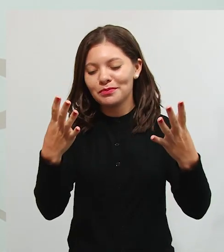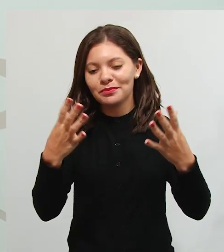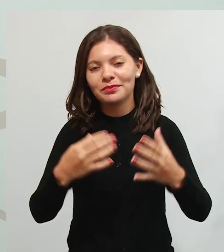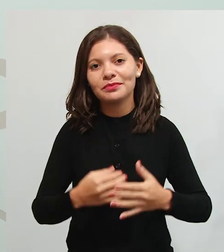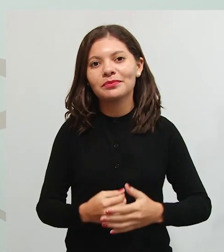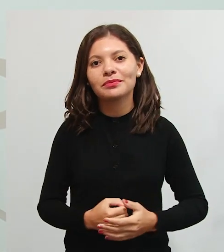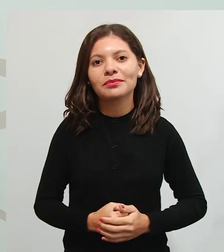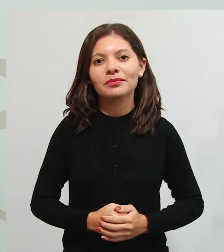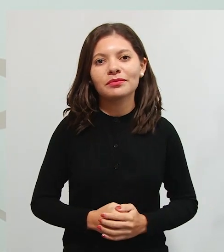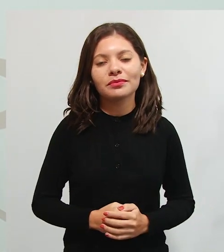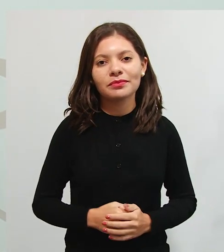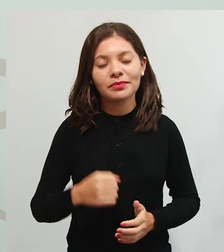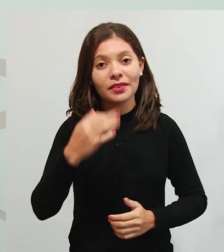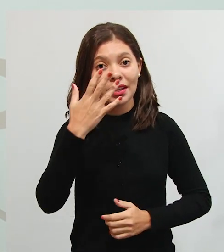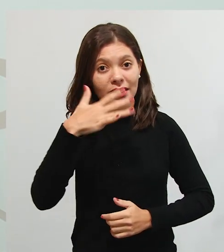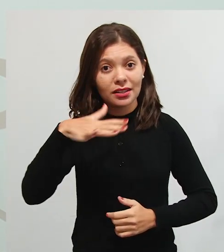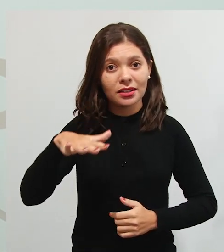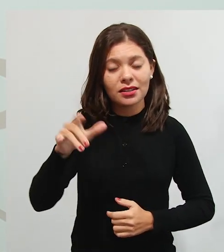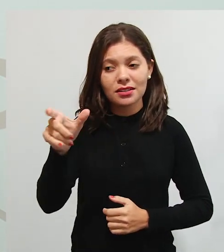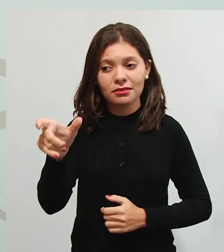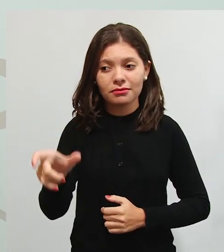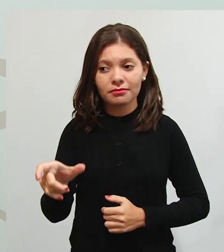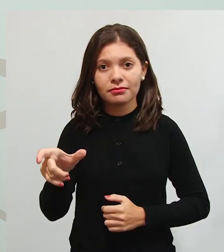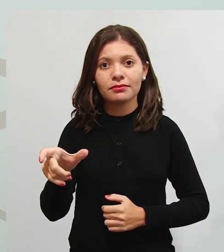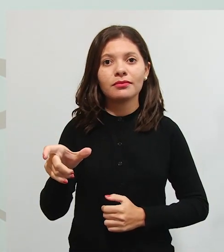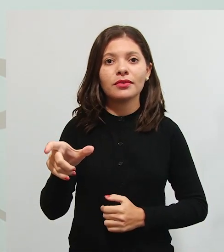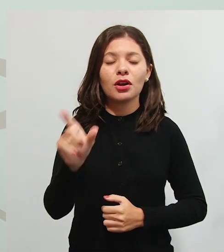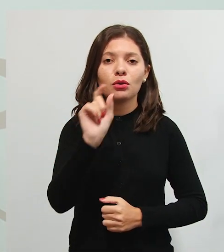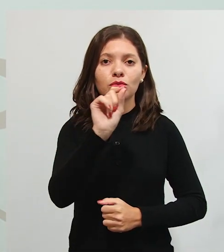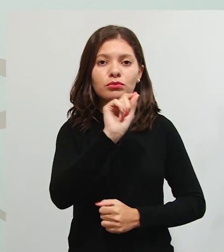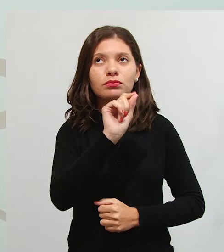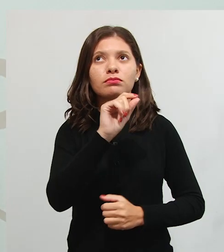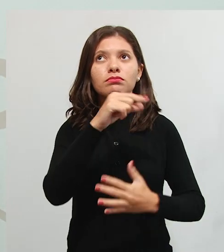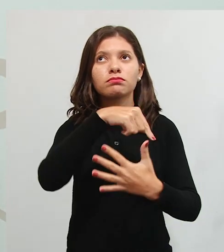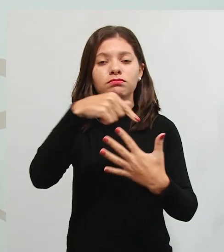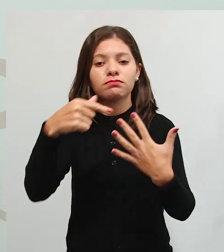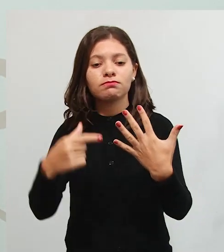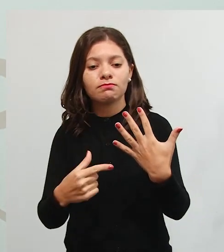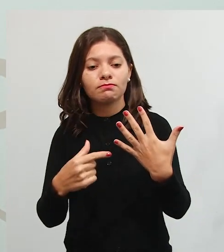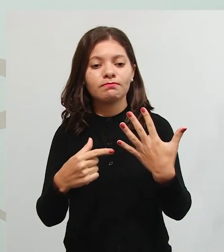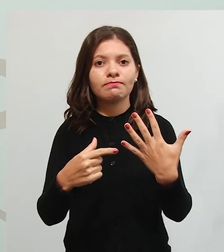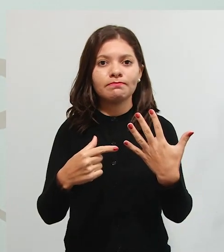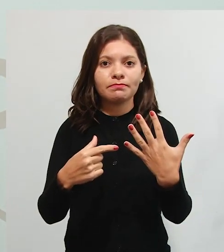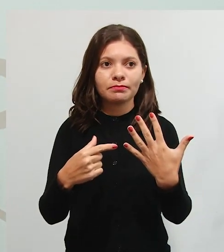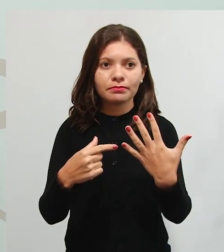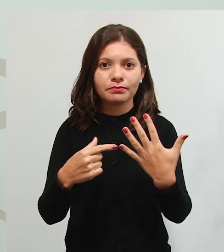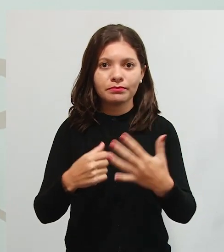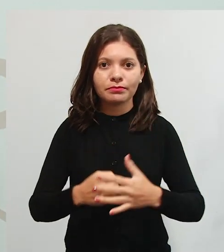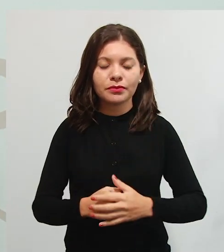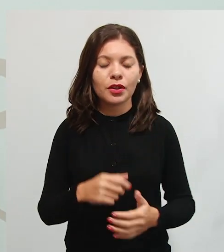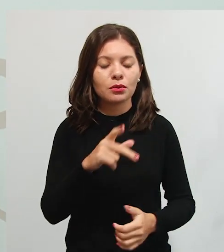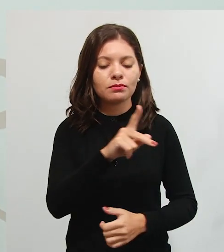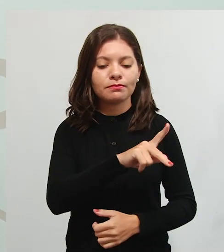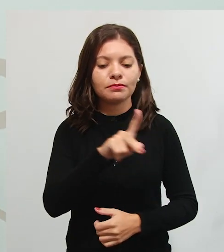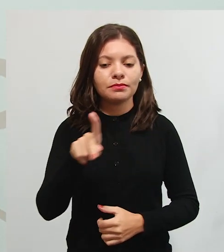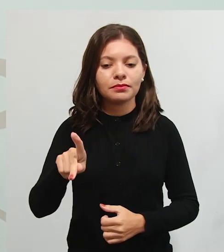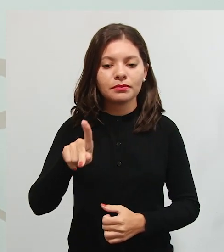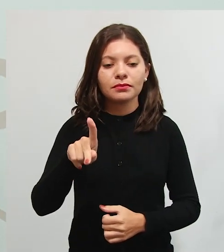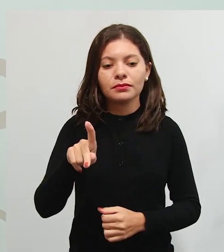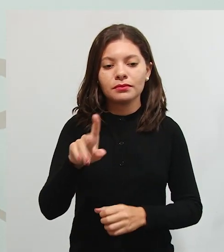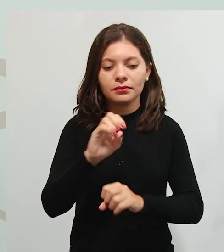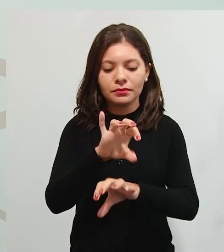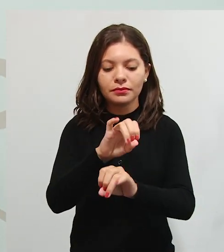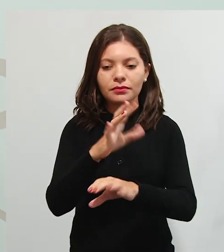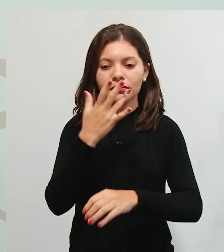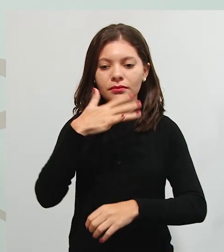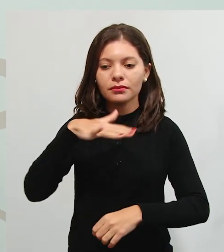bom. A criança e a infância são os elementos com os quais o professor da